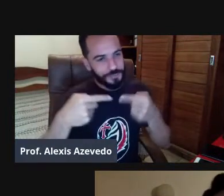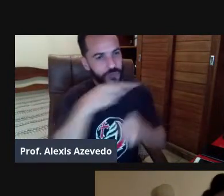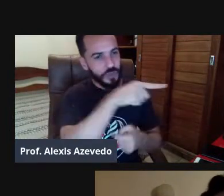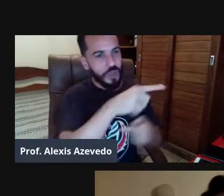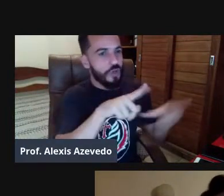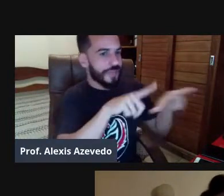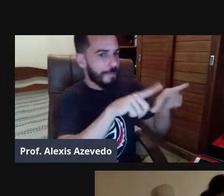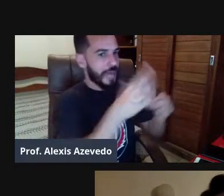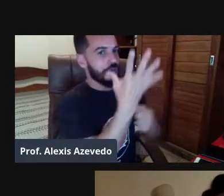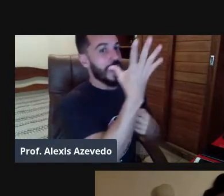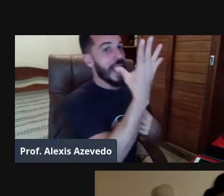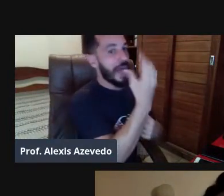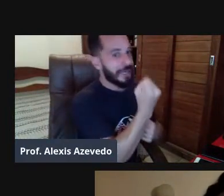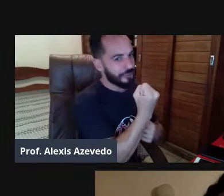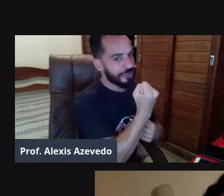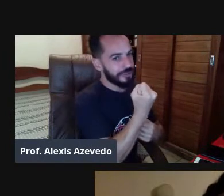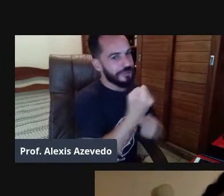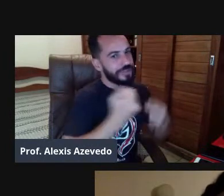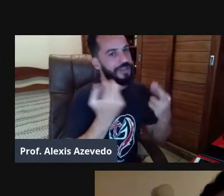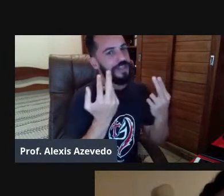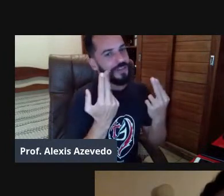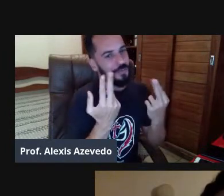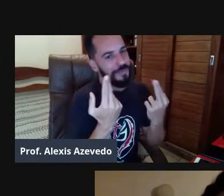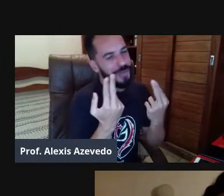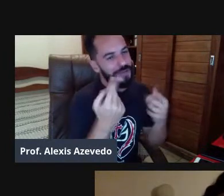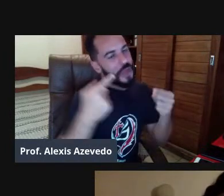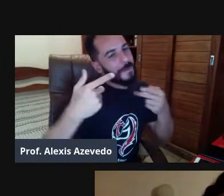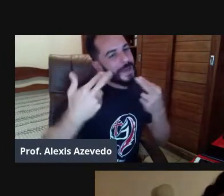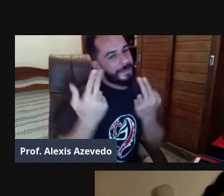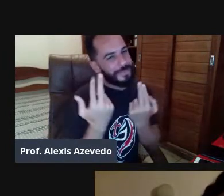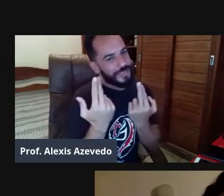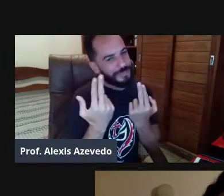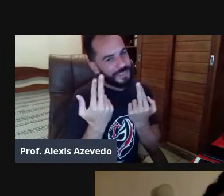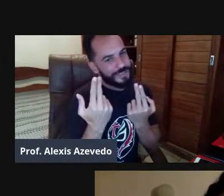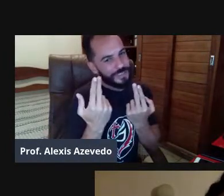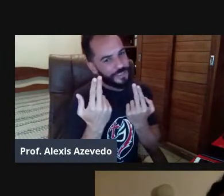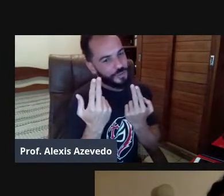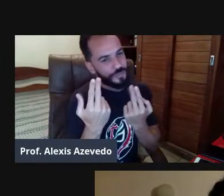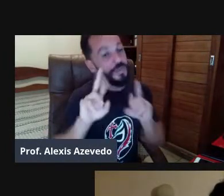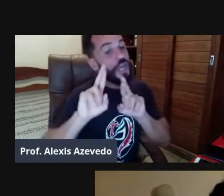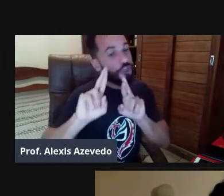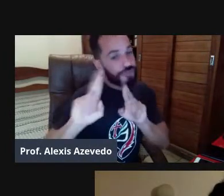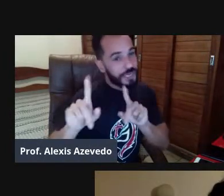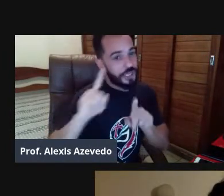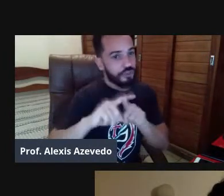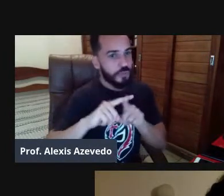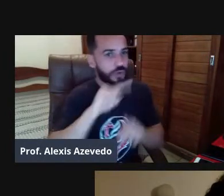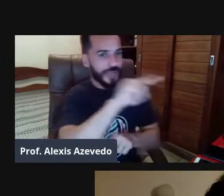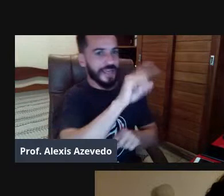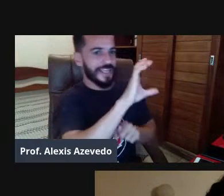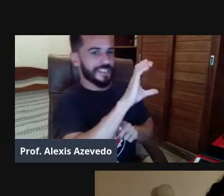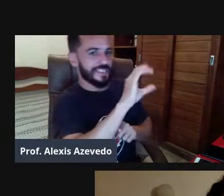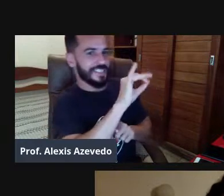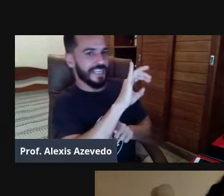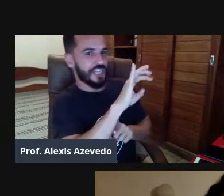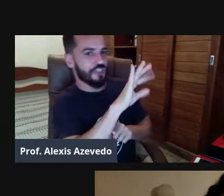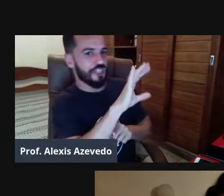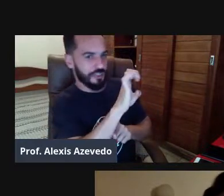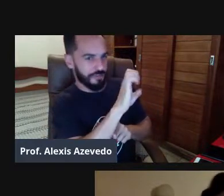vamos dizer assim, racional, né? Porque a pesquisa em arte, ela envolve assim,